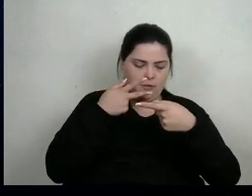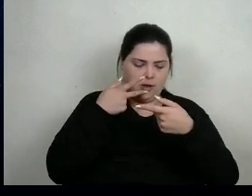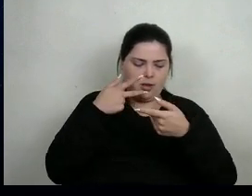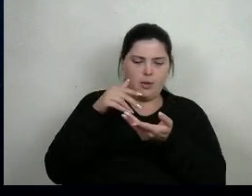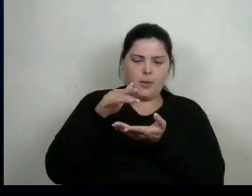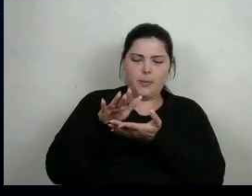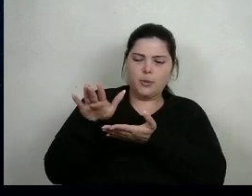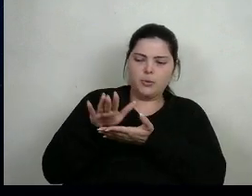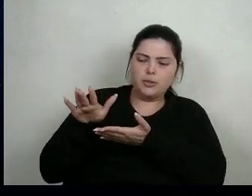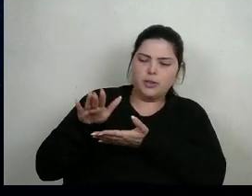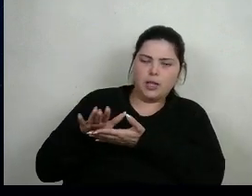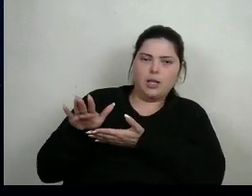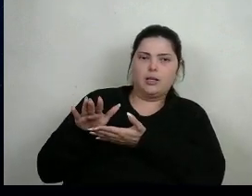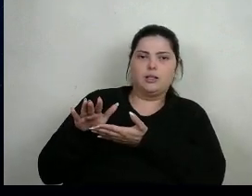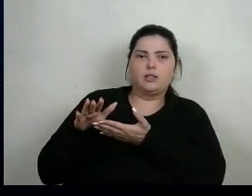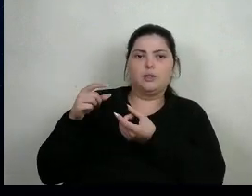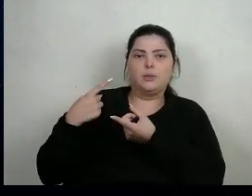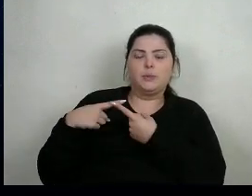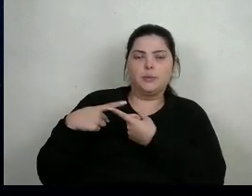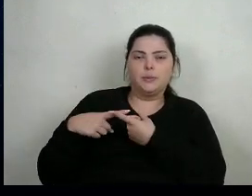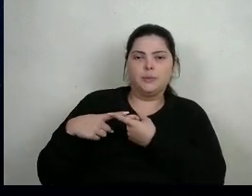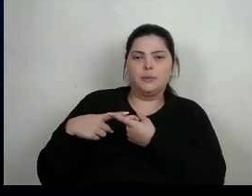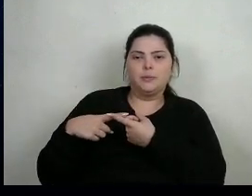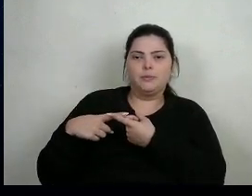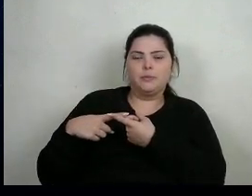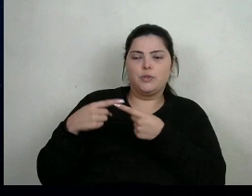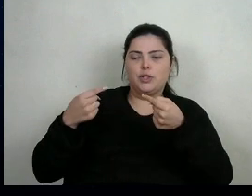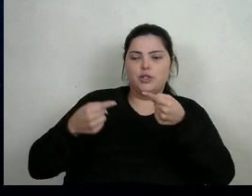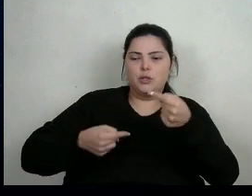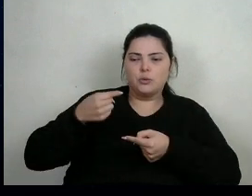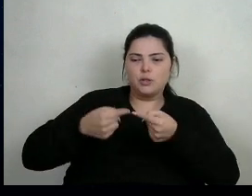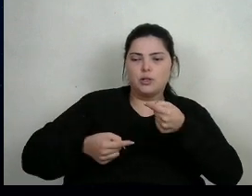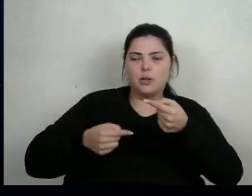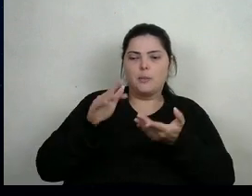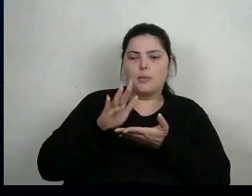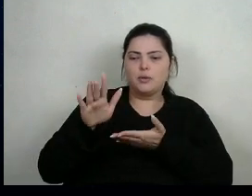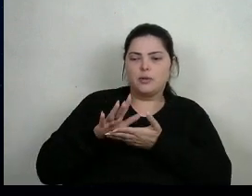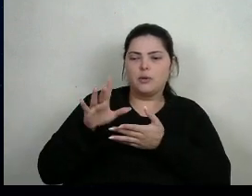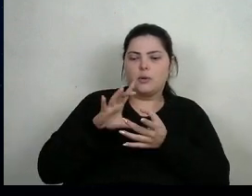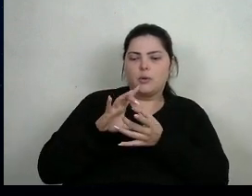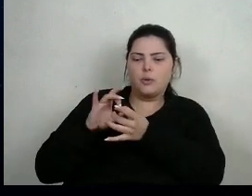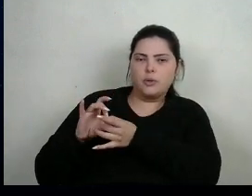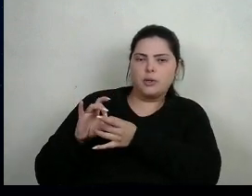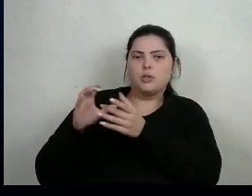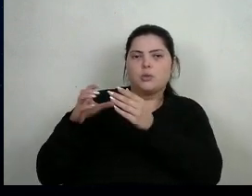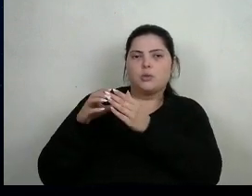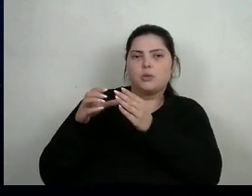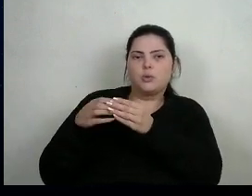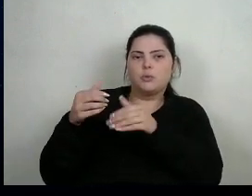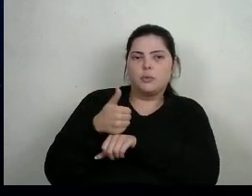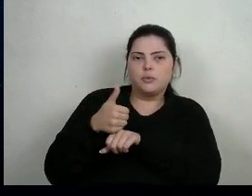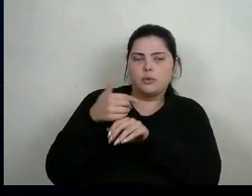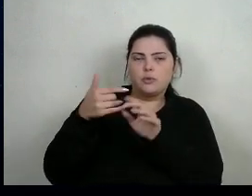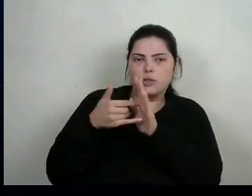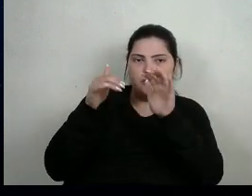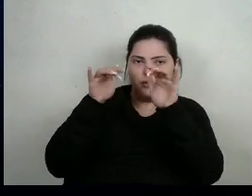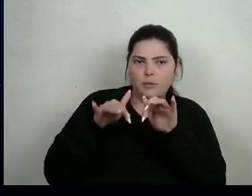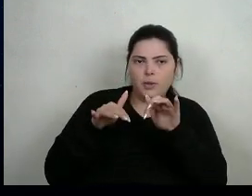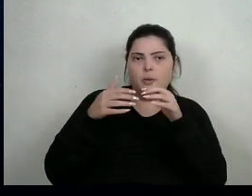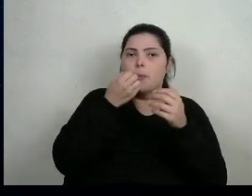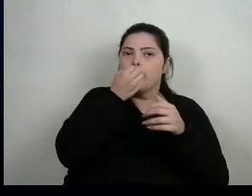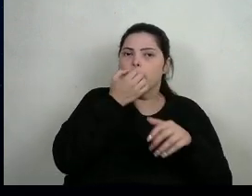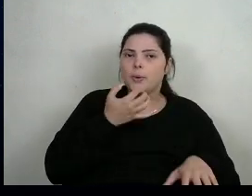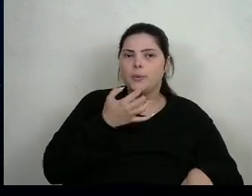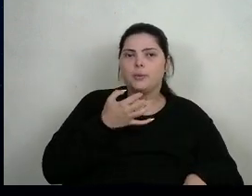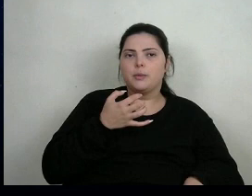querendo ou não é discutir produtividade no contexto de uma equipe de desenvolvimento faz sentido desde que a gente